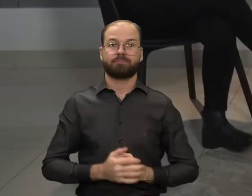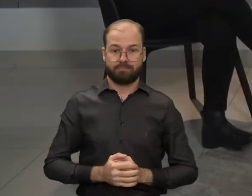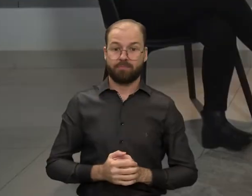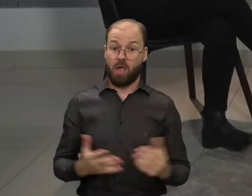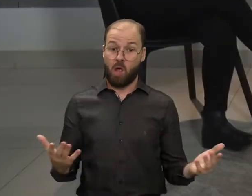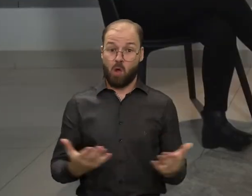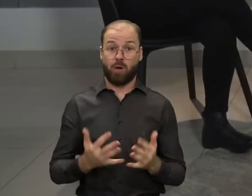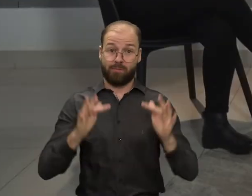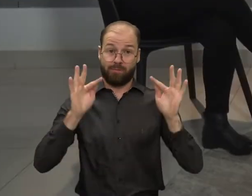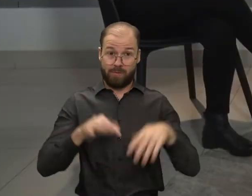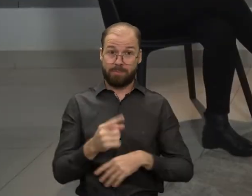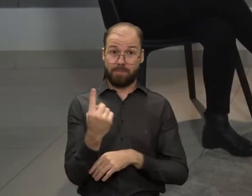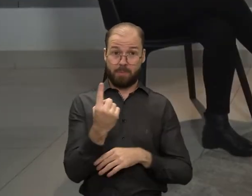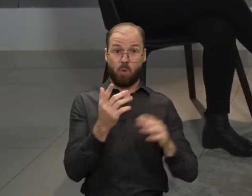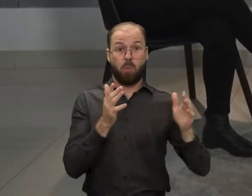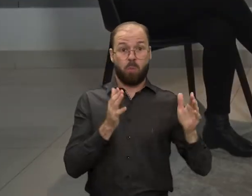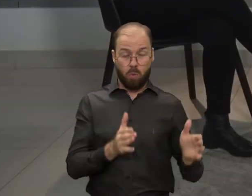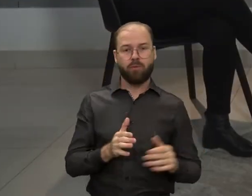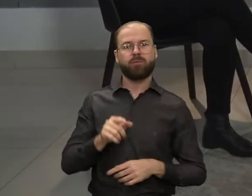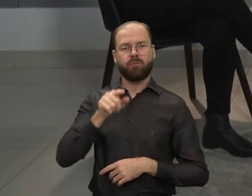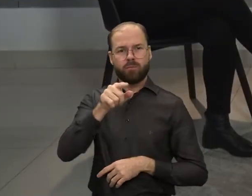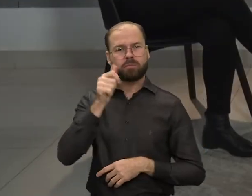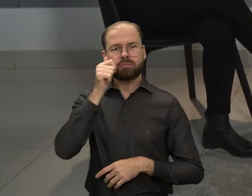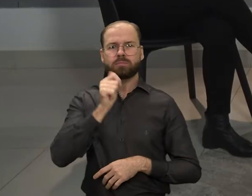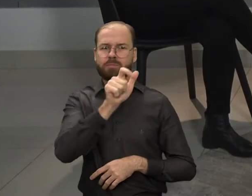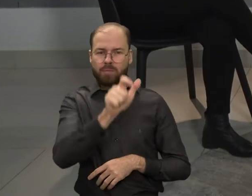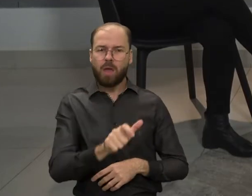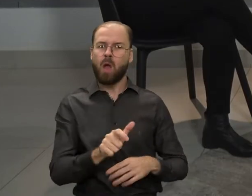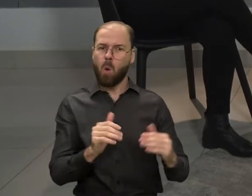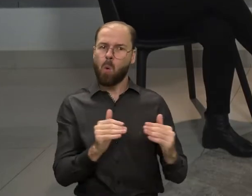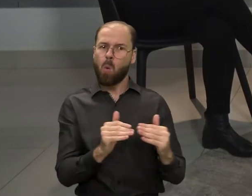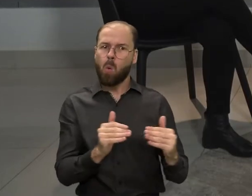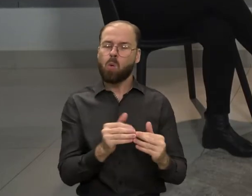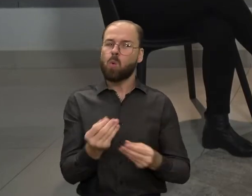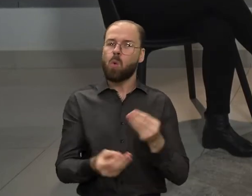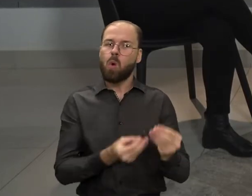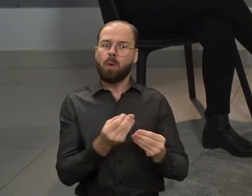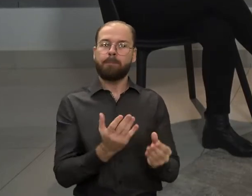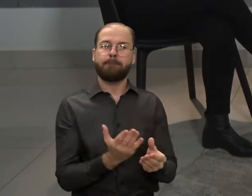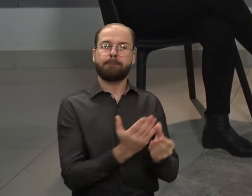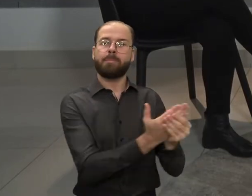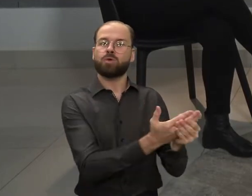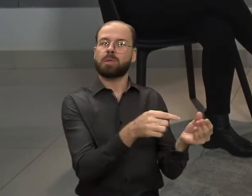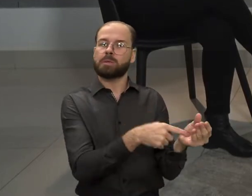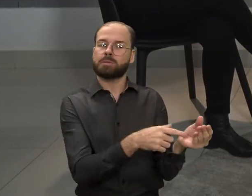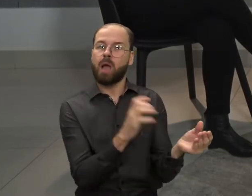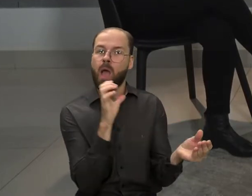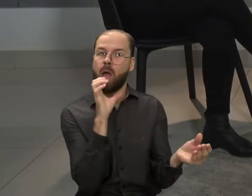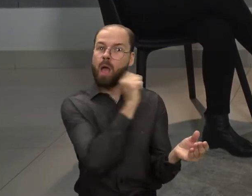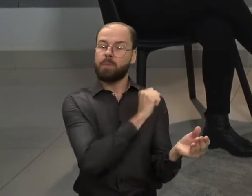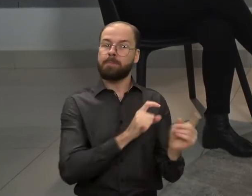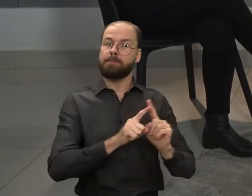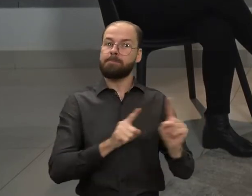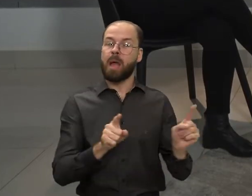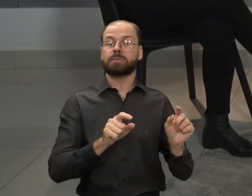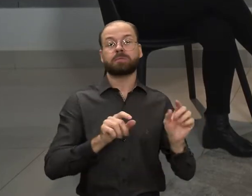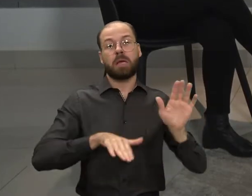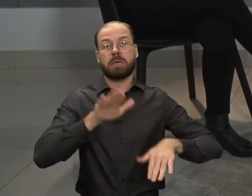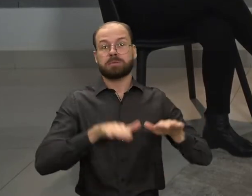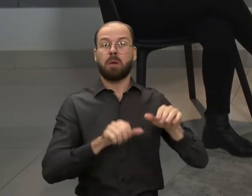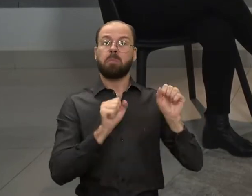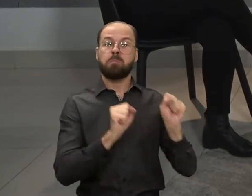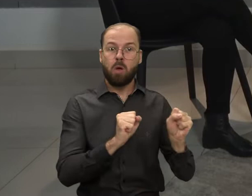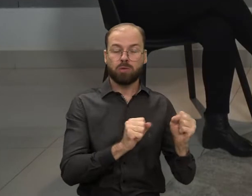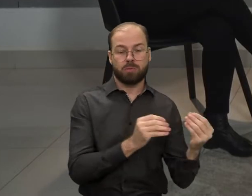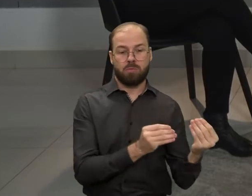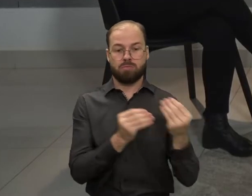professora, a senhora concorda com essa questão de propostas que falam em celeridade, mas que muitas vezes elas podem esbarrar em